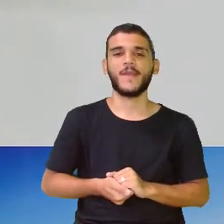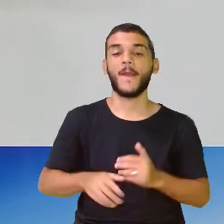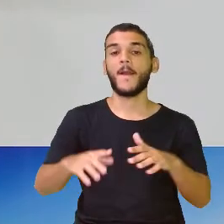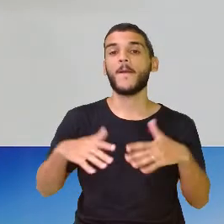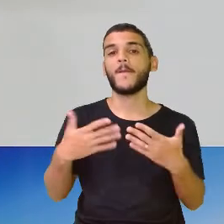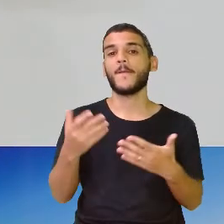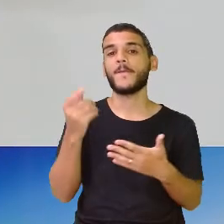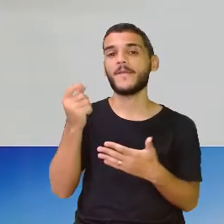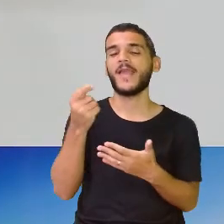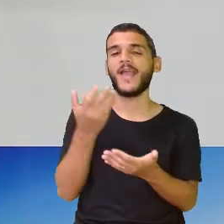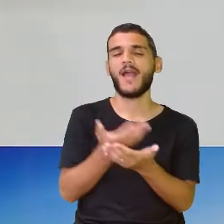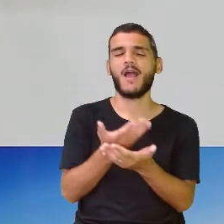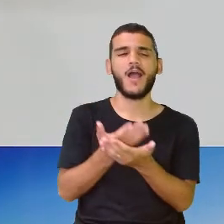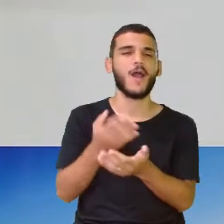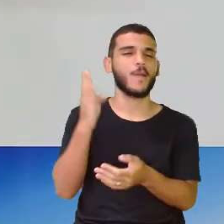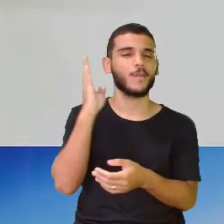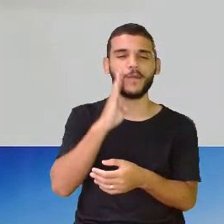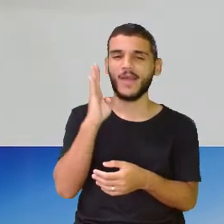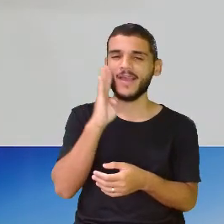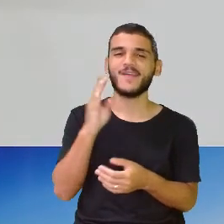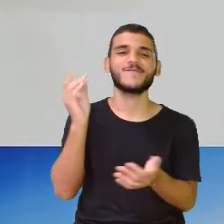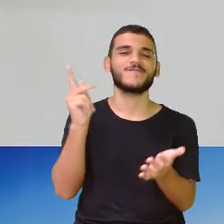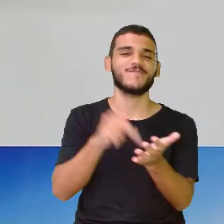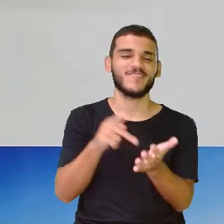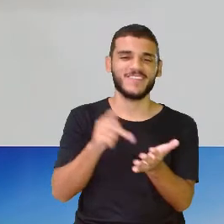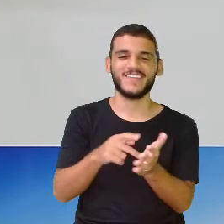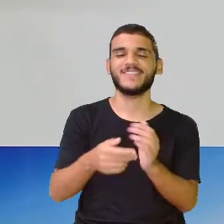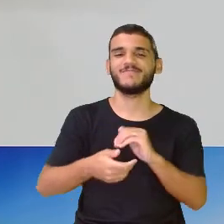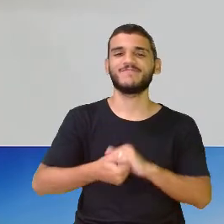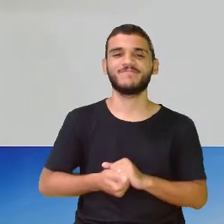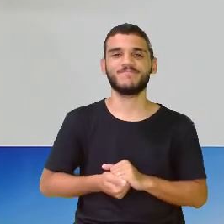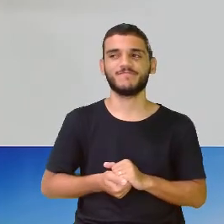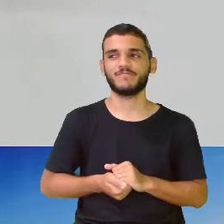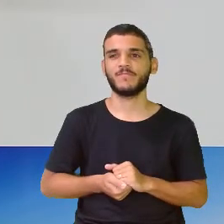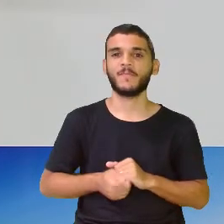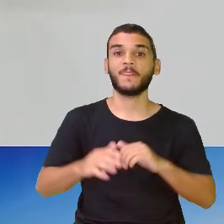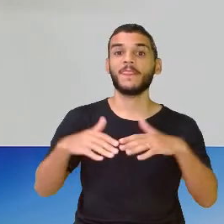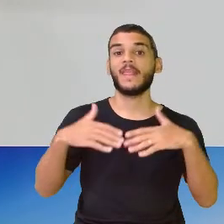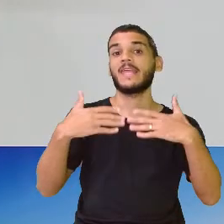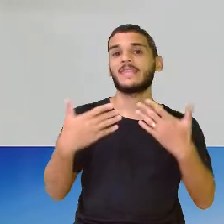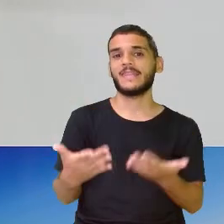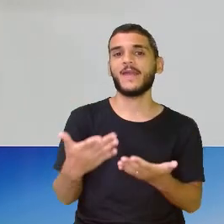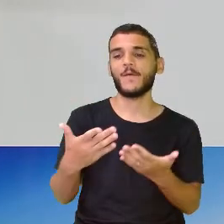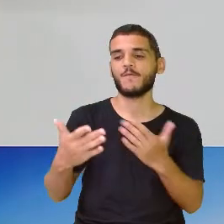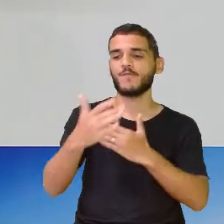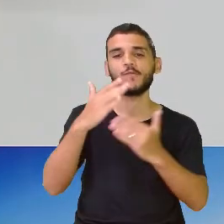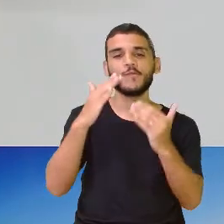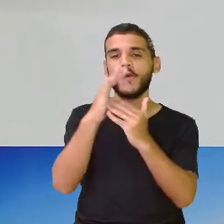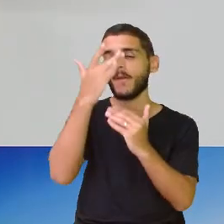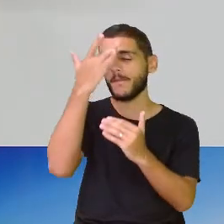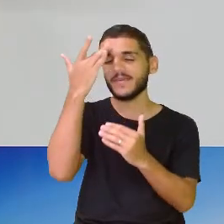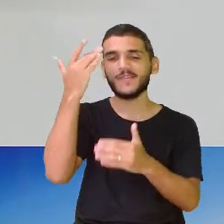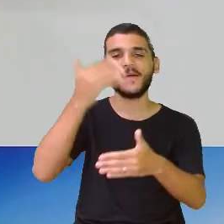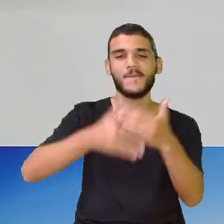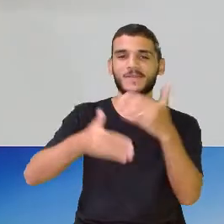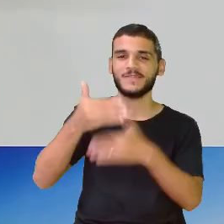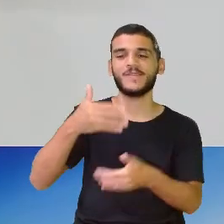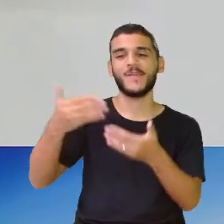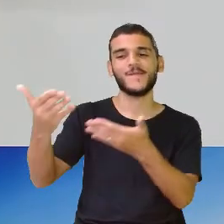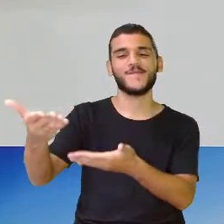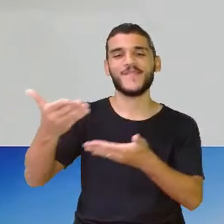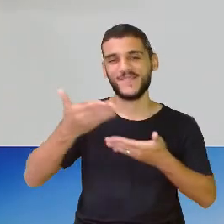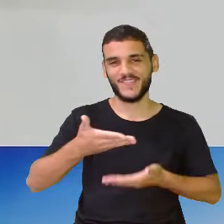saia legal demais para vocês. Então, ó, Carijó, produção, sejam também muito